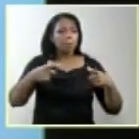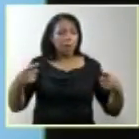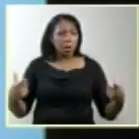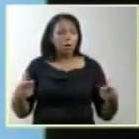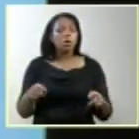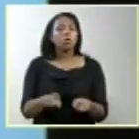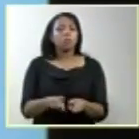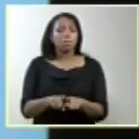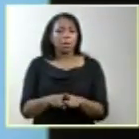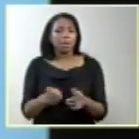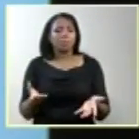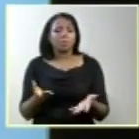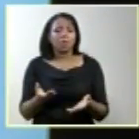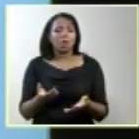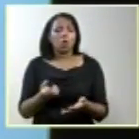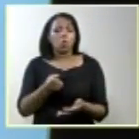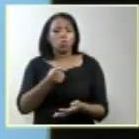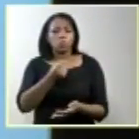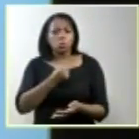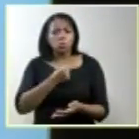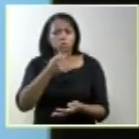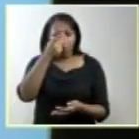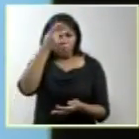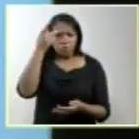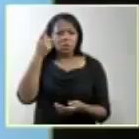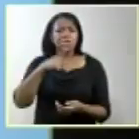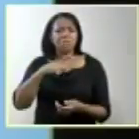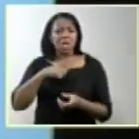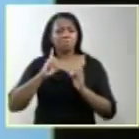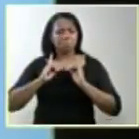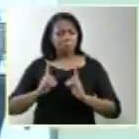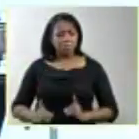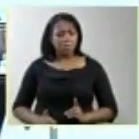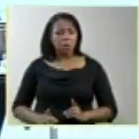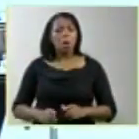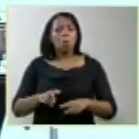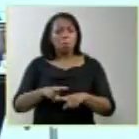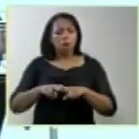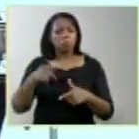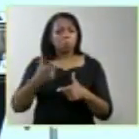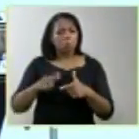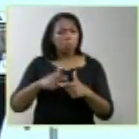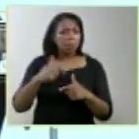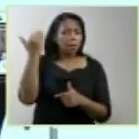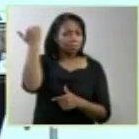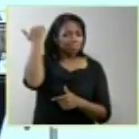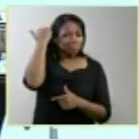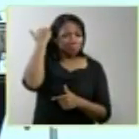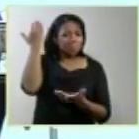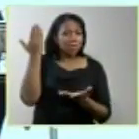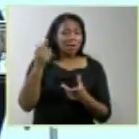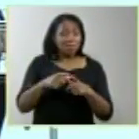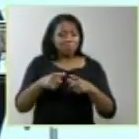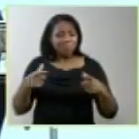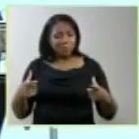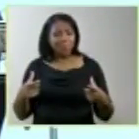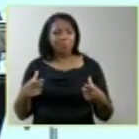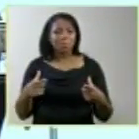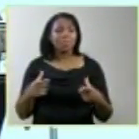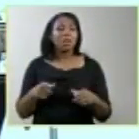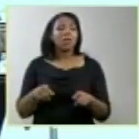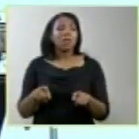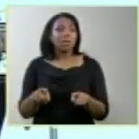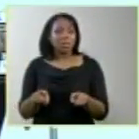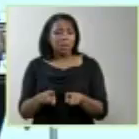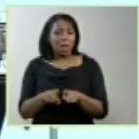Um número elevado de afetados na família aumenta o risco. Então, se você tem mais casos de anencefalia na família, o risco é maior ainda. A